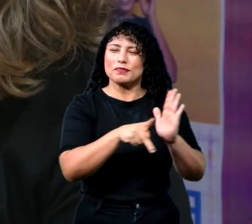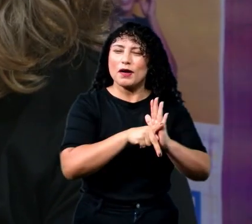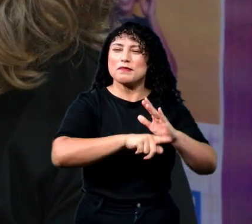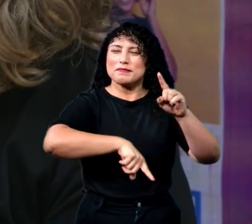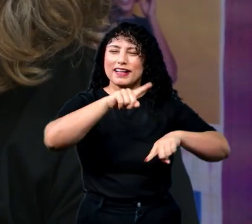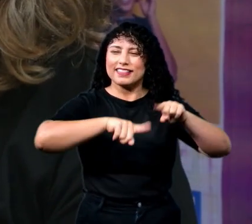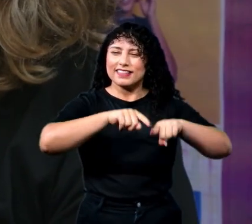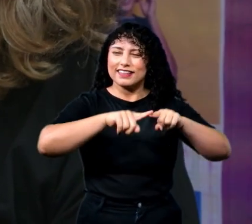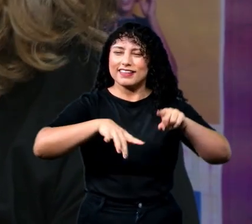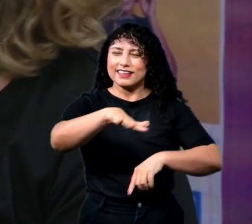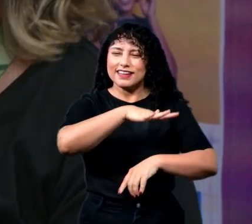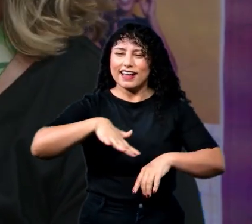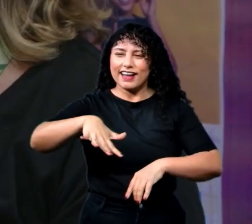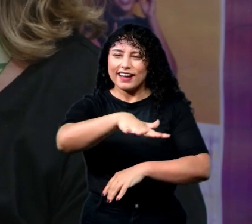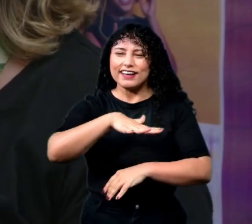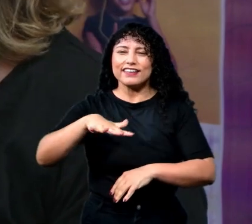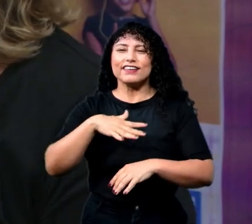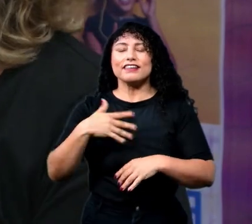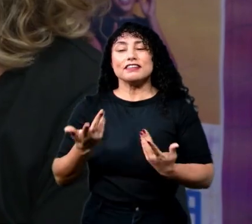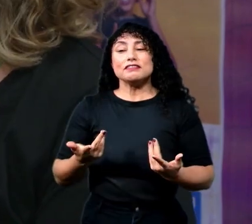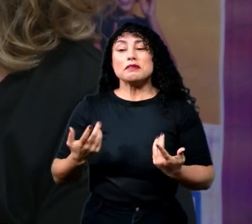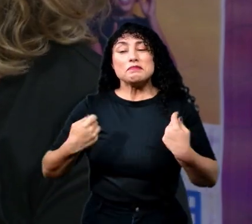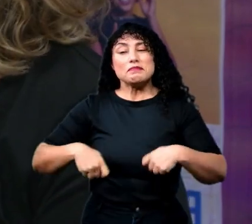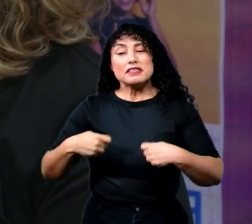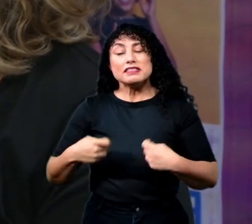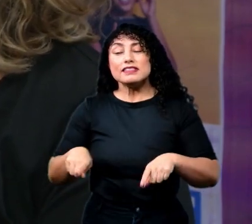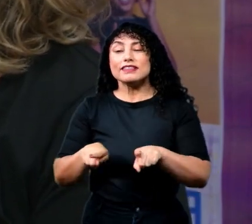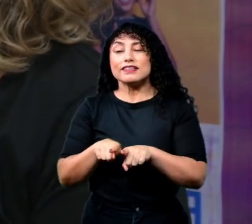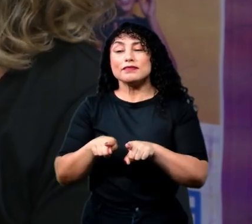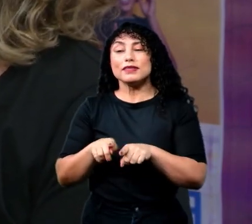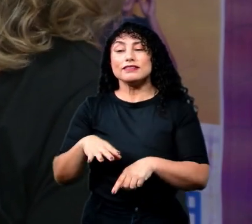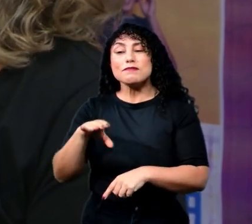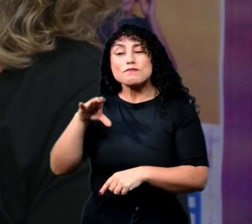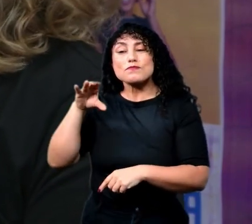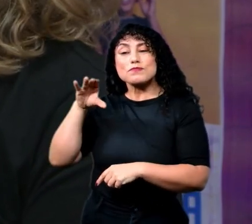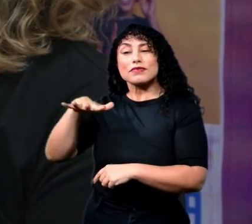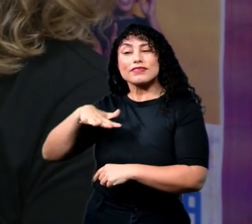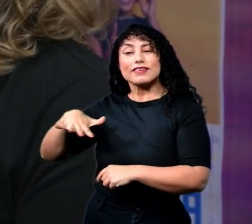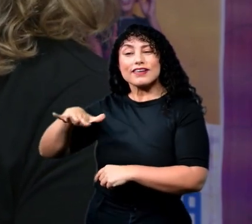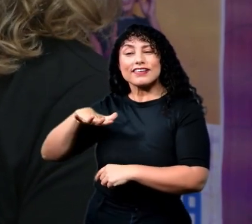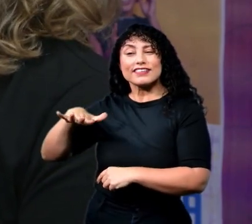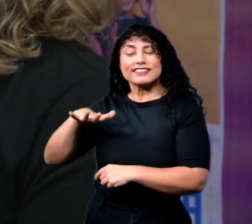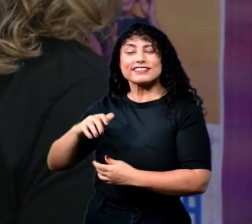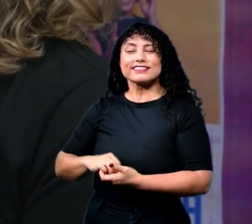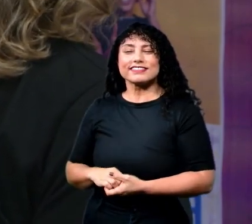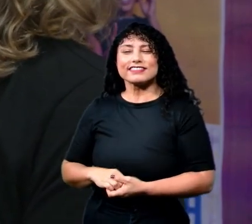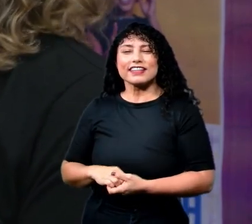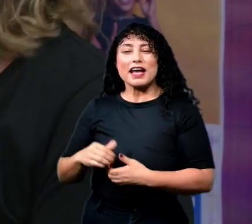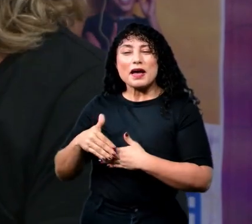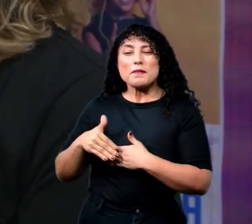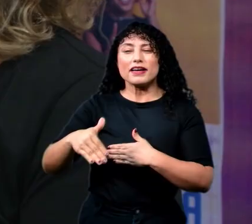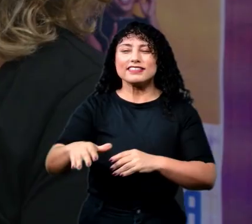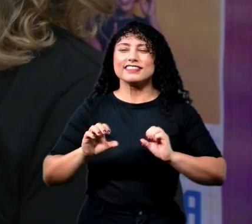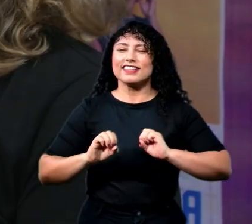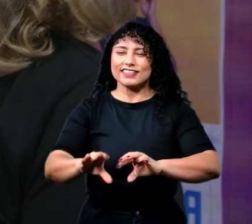Né? Então, ser imparcial, né, também é importante. Então, é isso, a parte